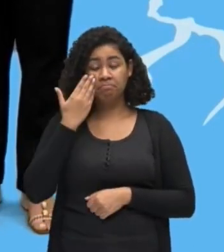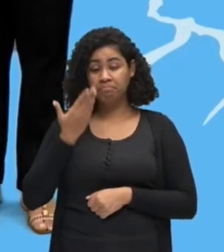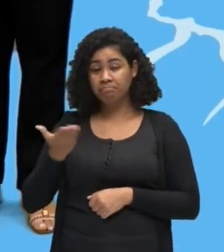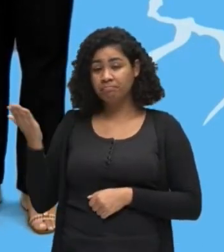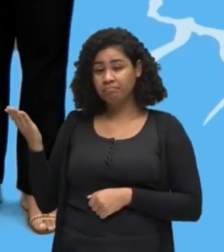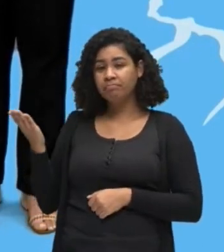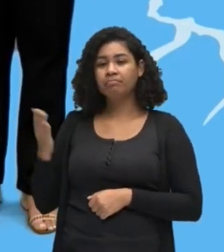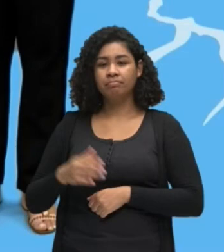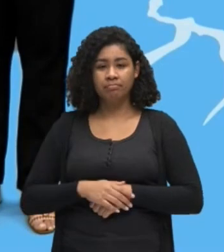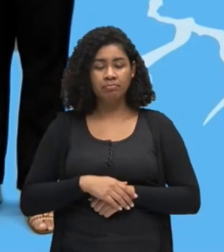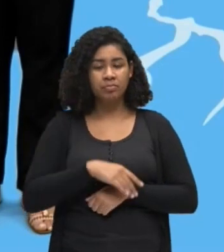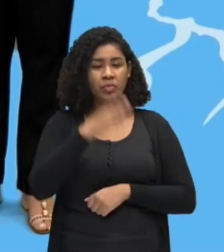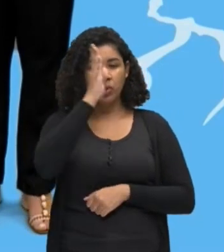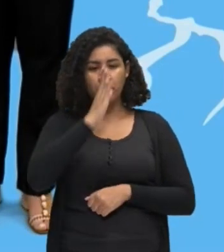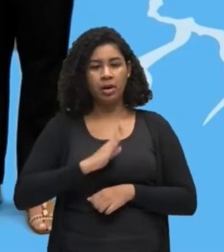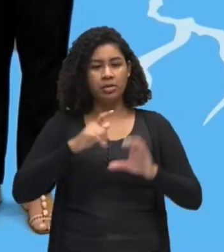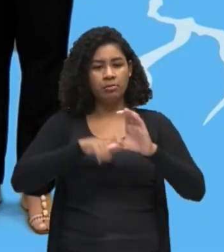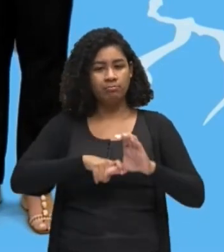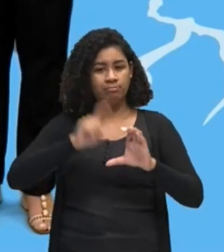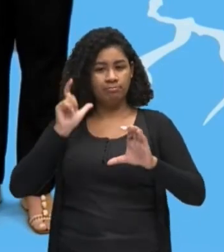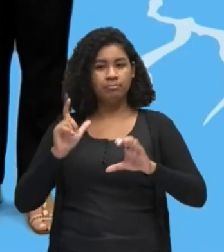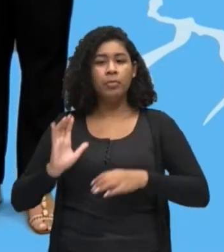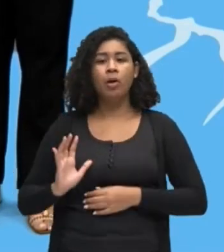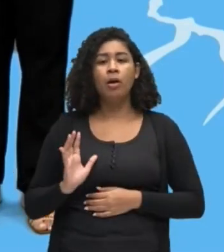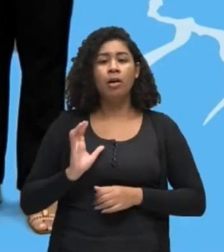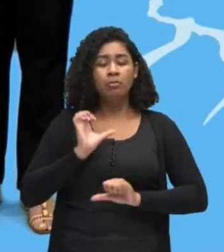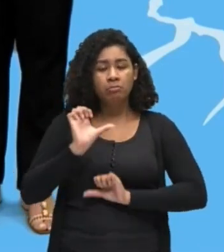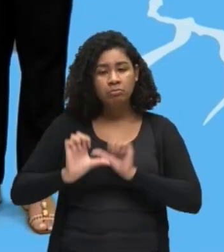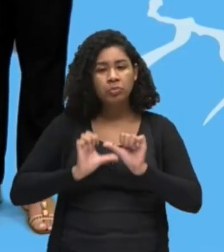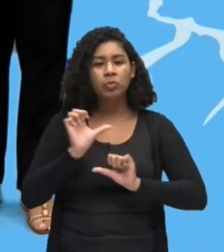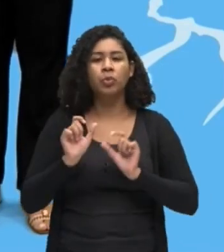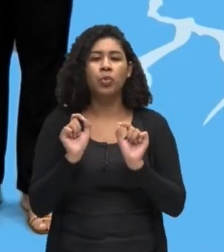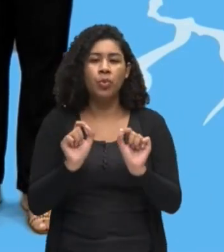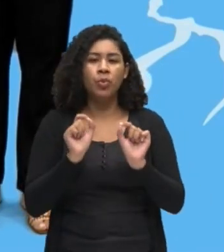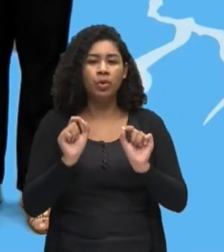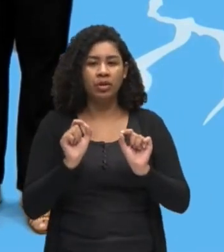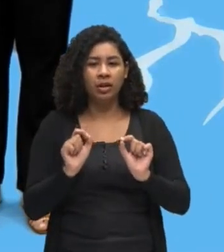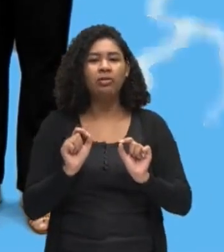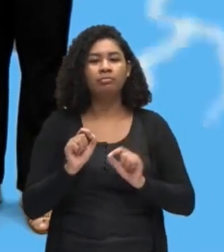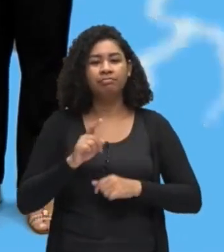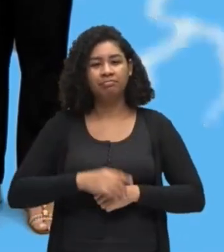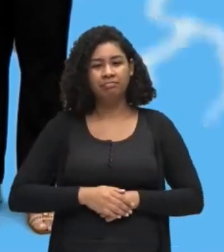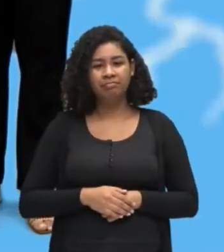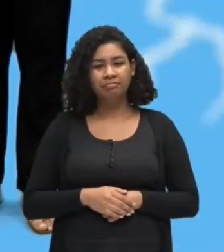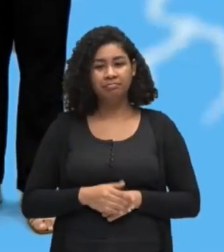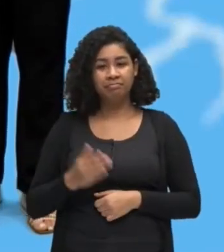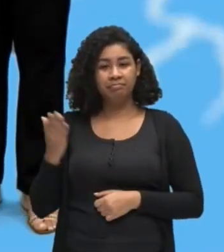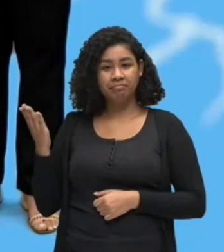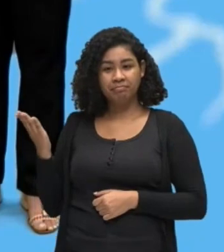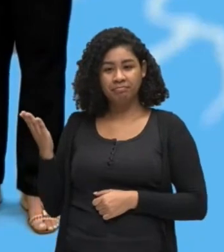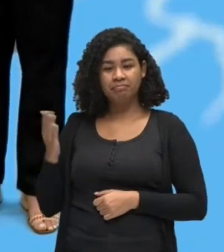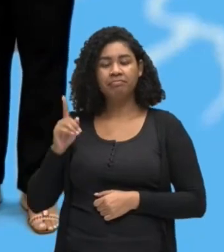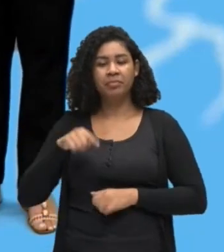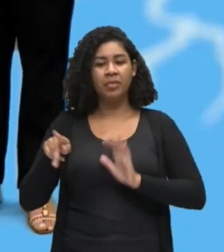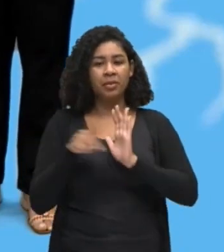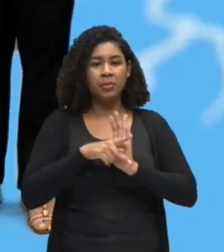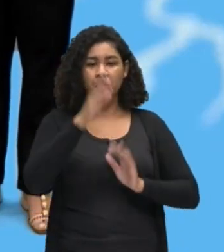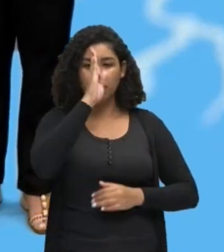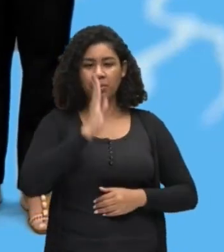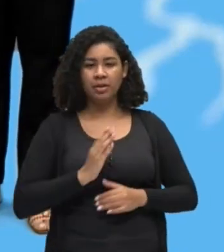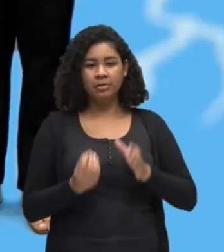independência do Brasil em 1822 transferiu a posse da coroa lusitana para o Império Brasileiro que se